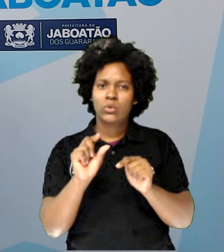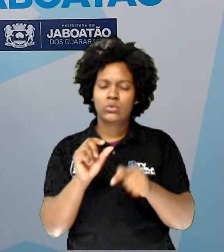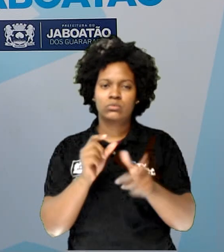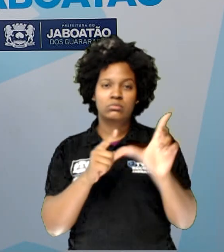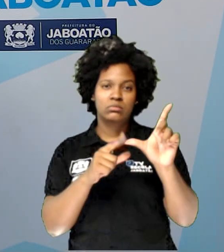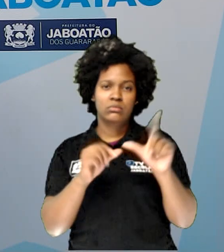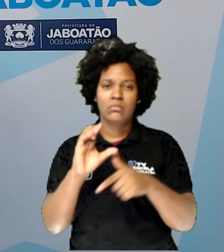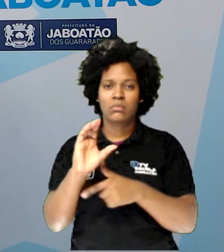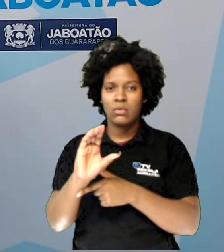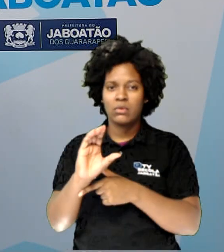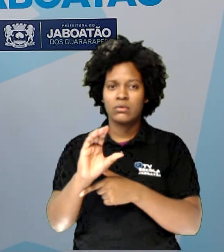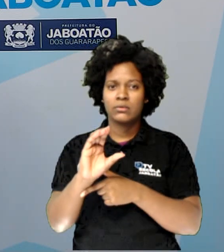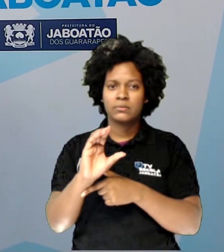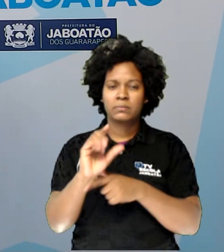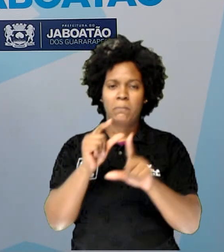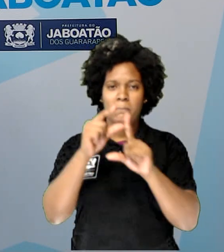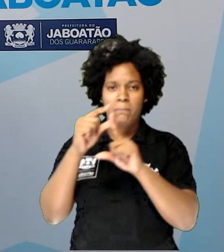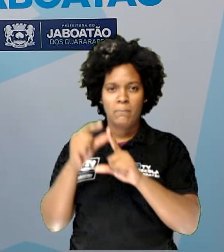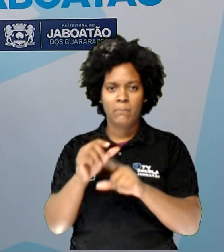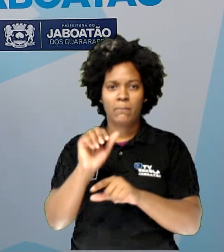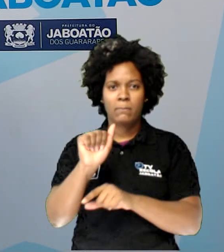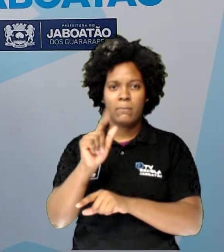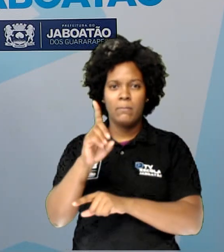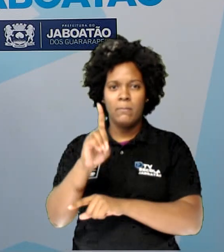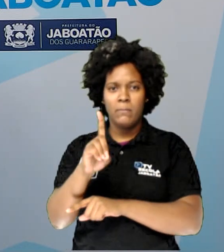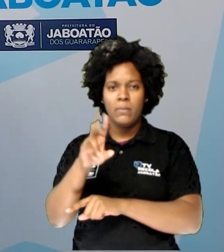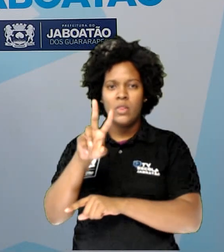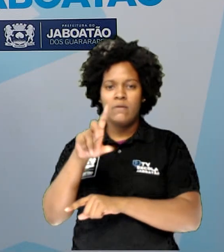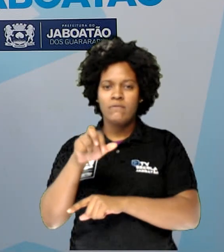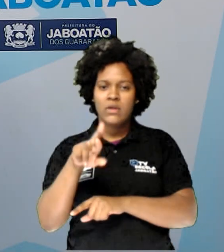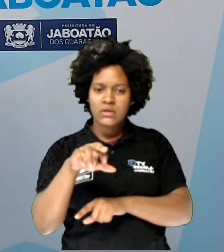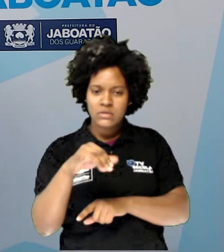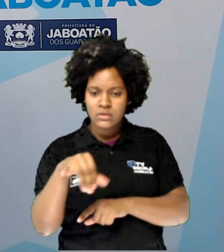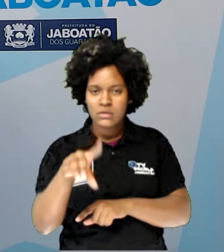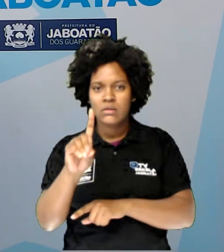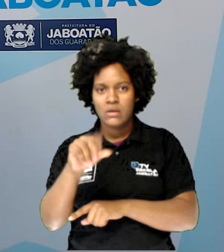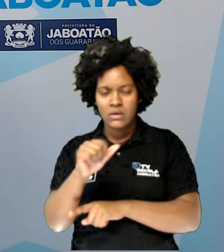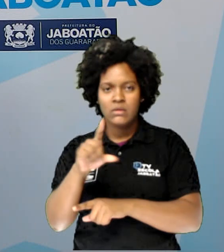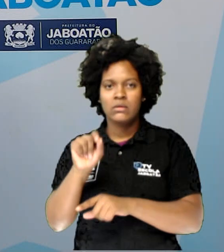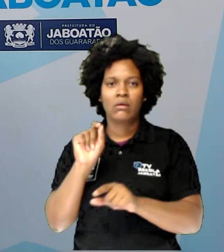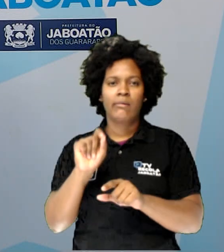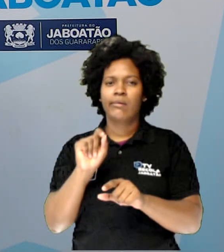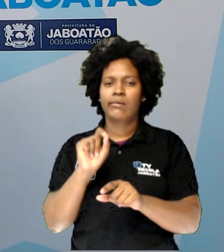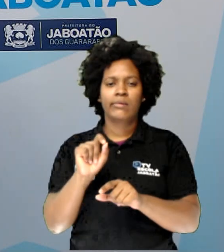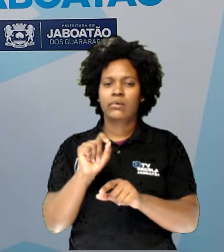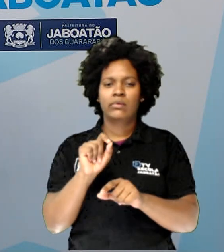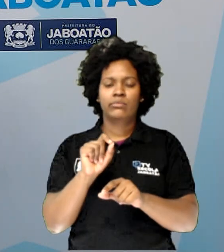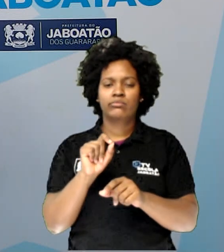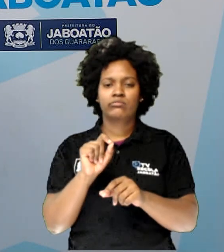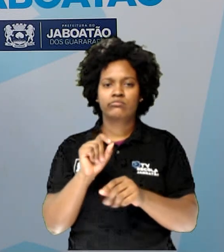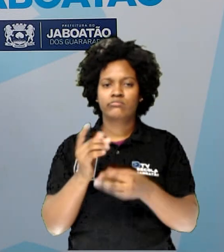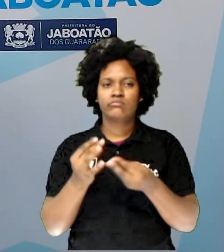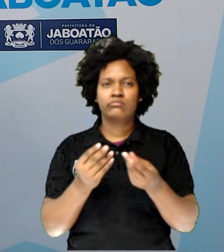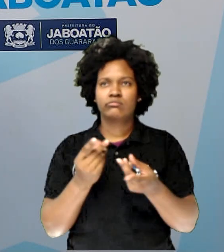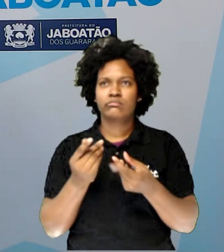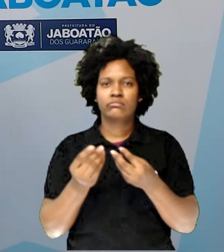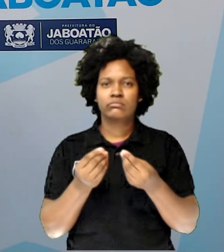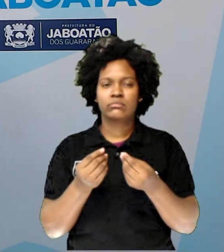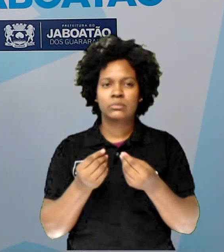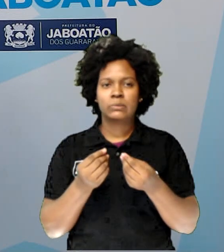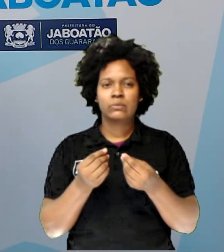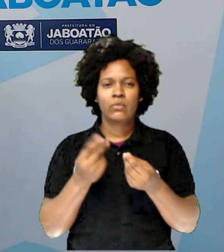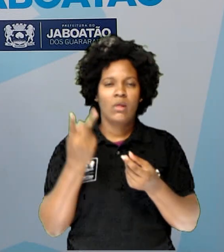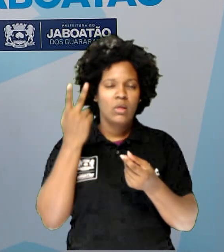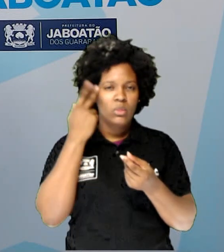que aparece é adversidade. O que é adversidade? É o efeito dado pela conjunção, normalmente a conjunção mais,